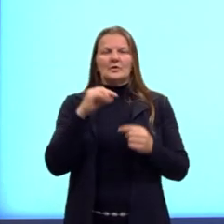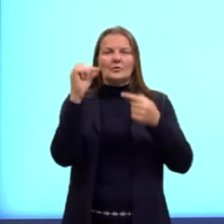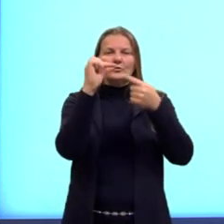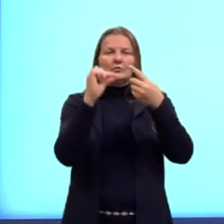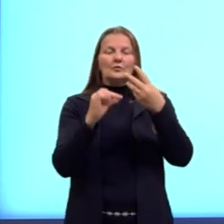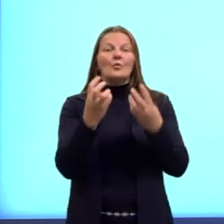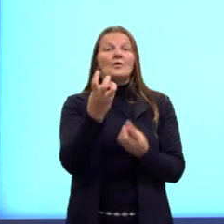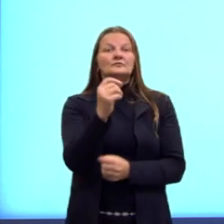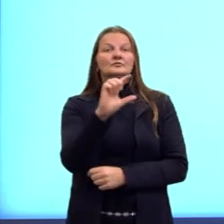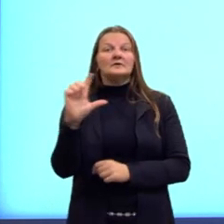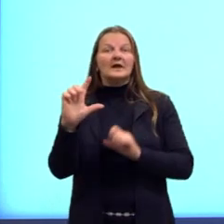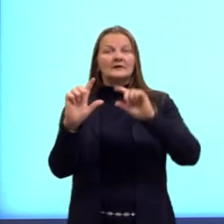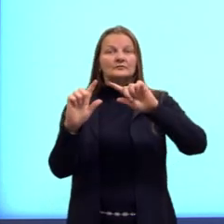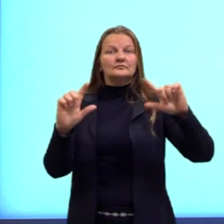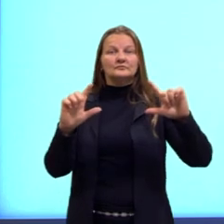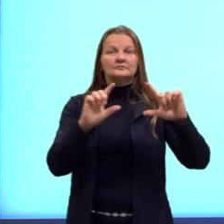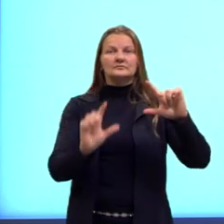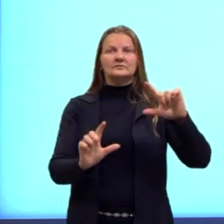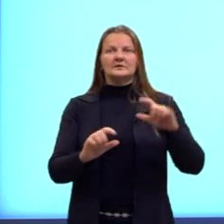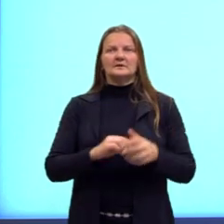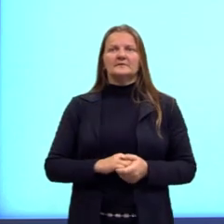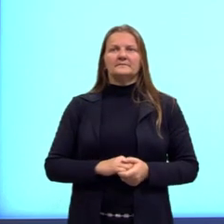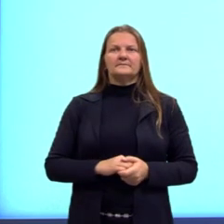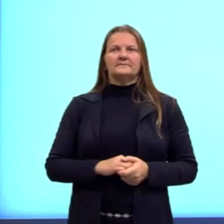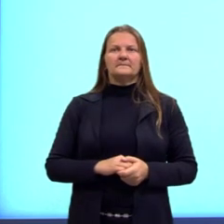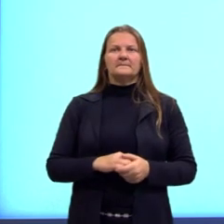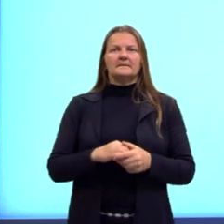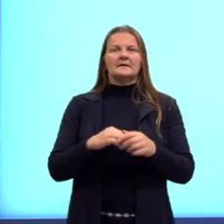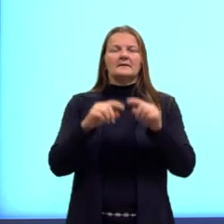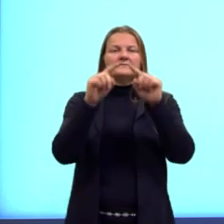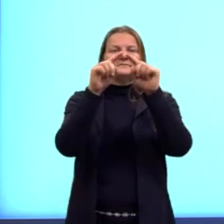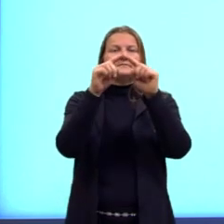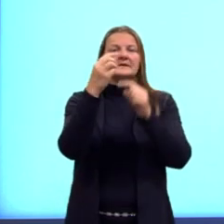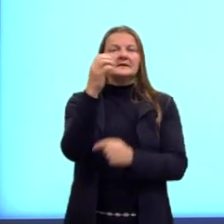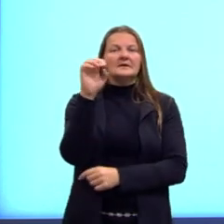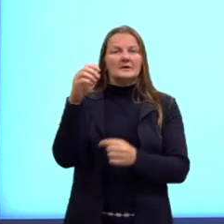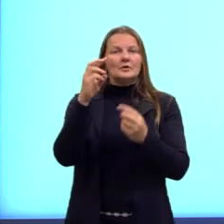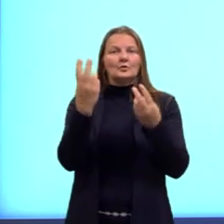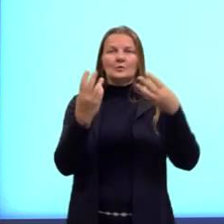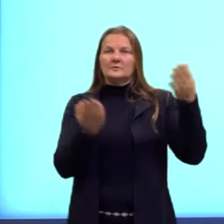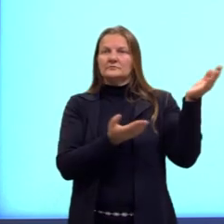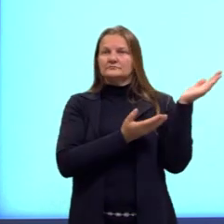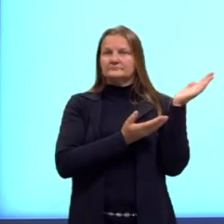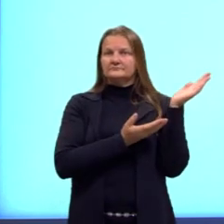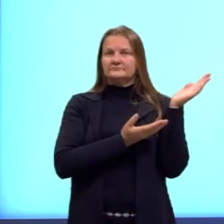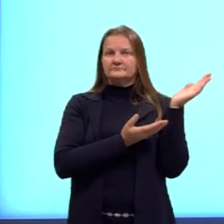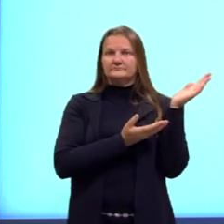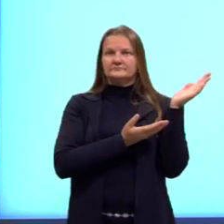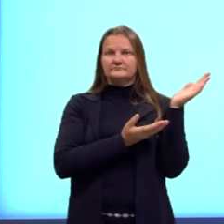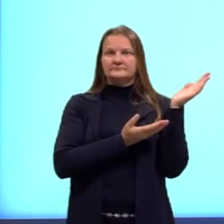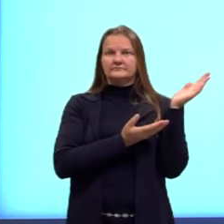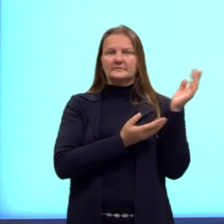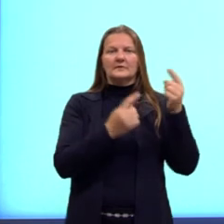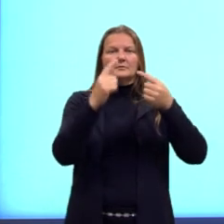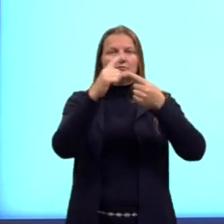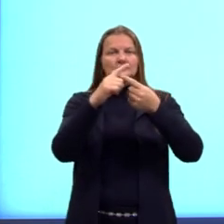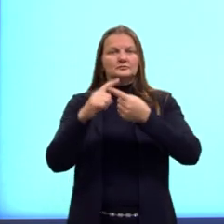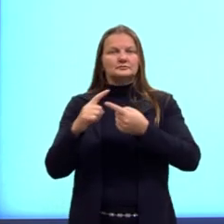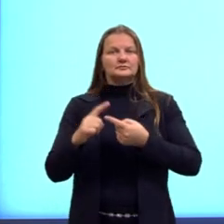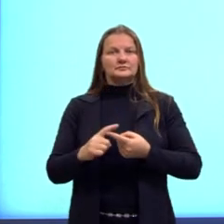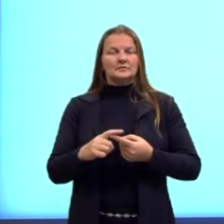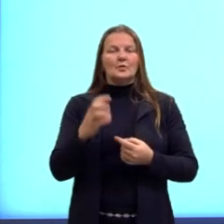acordo com os seus lados Então ele pode ser equilátero isósceles e escaleno e pode ser classificado